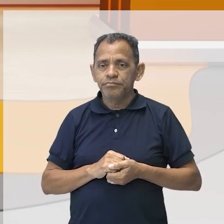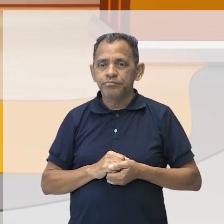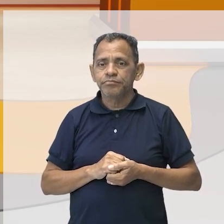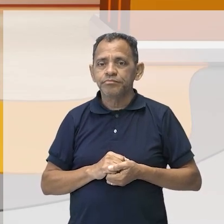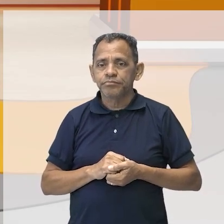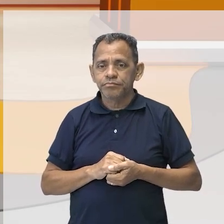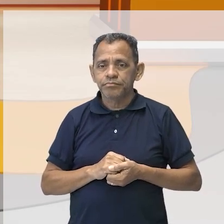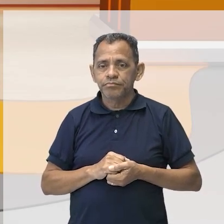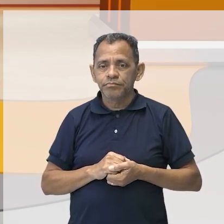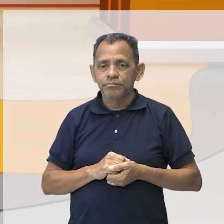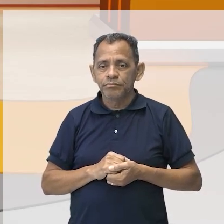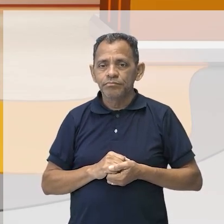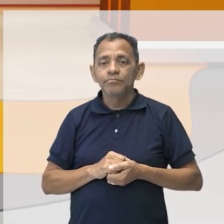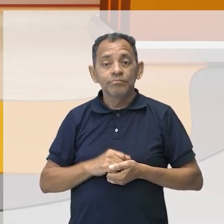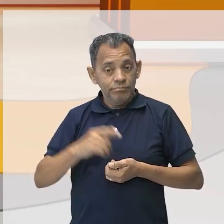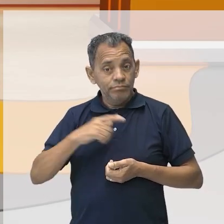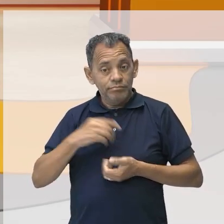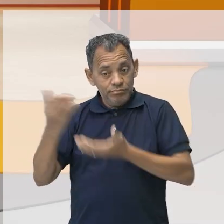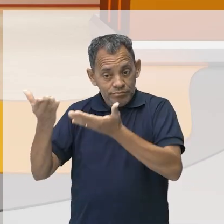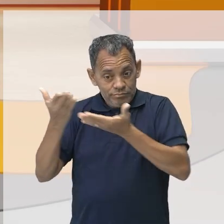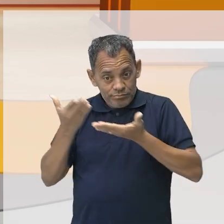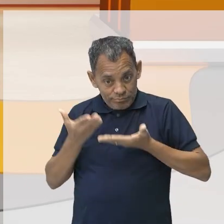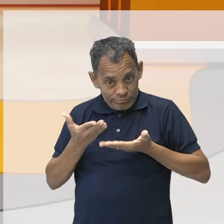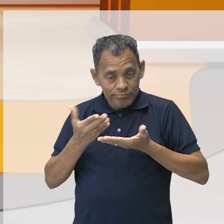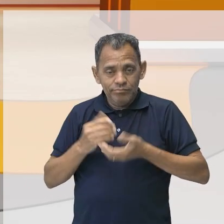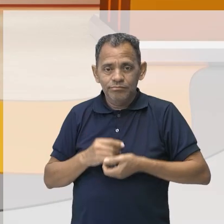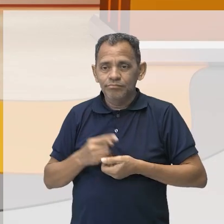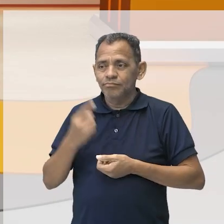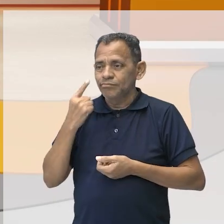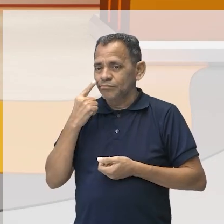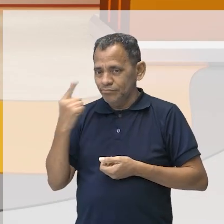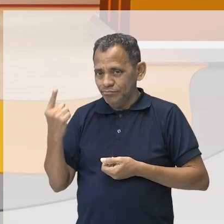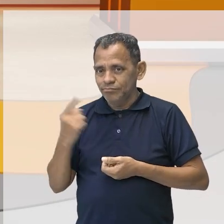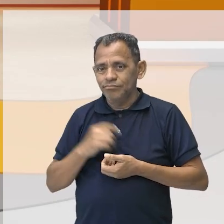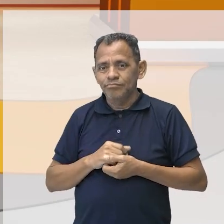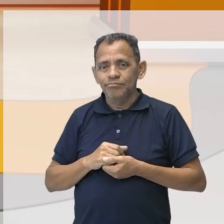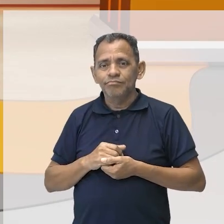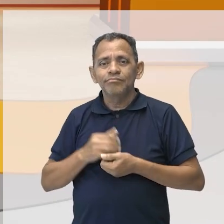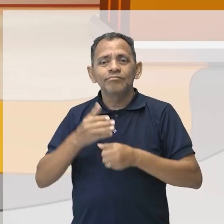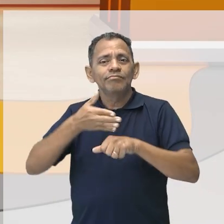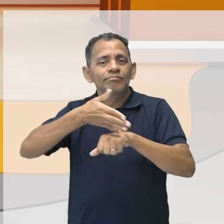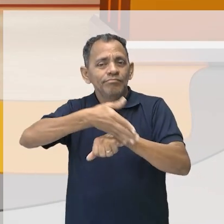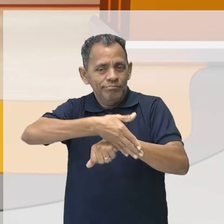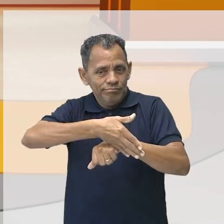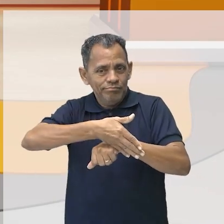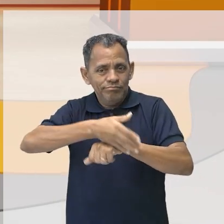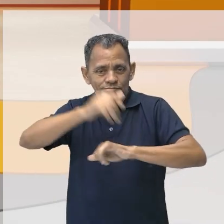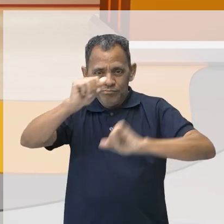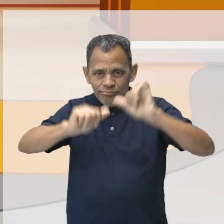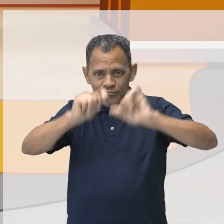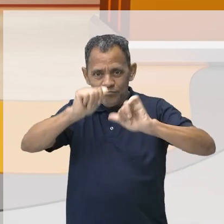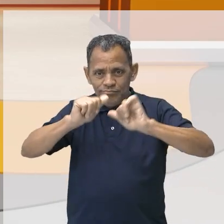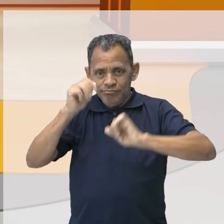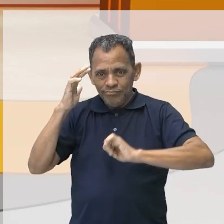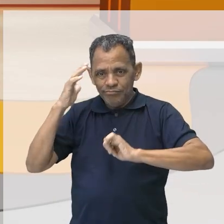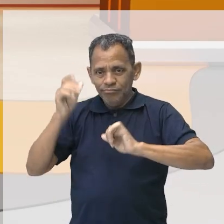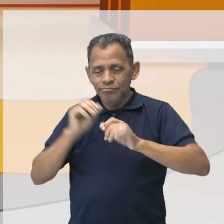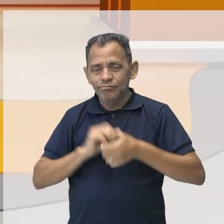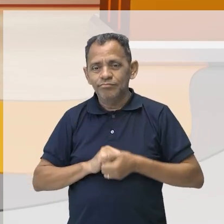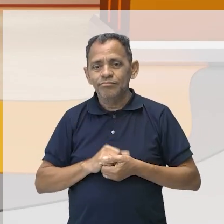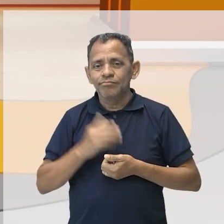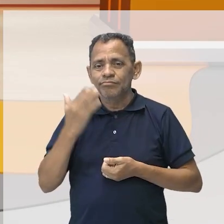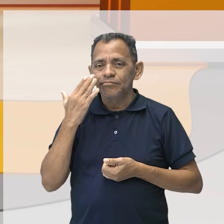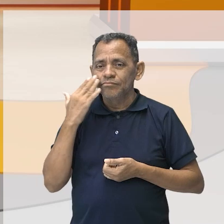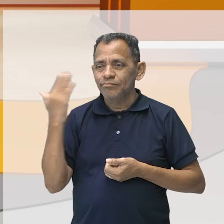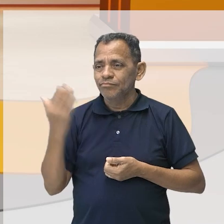com a gente, tá? Em que ele quer entrar aqui e analisar uma situação. Vamos lá verificar